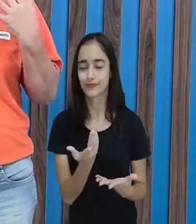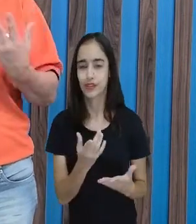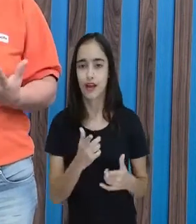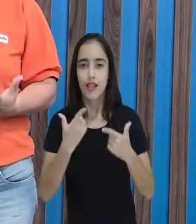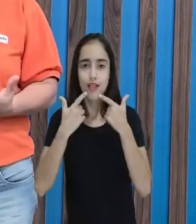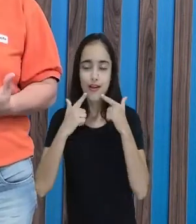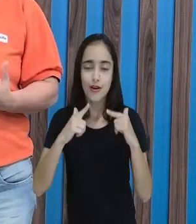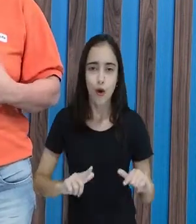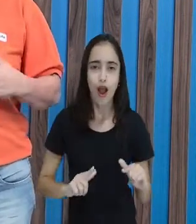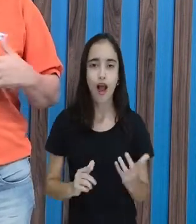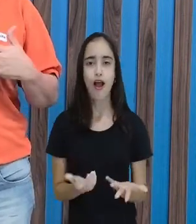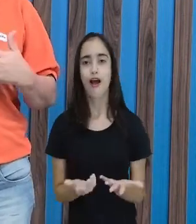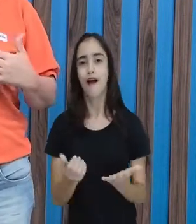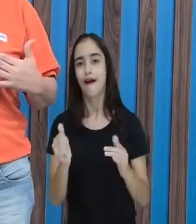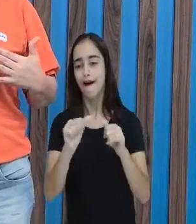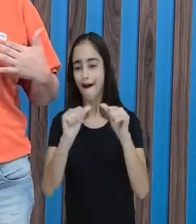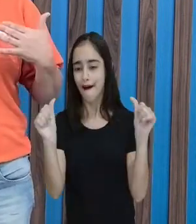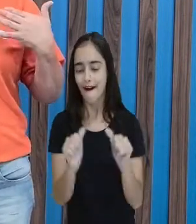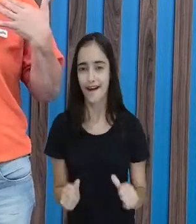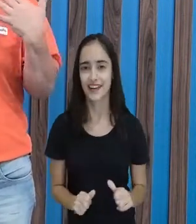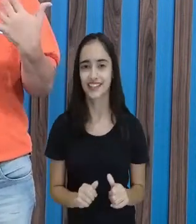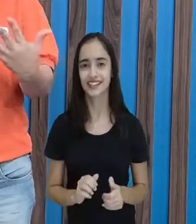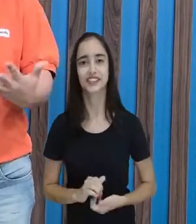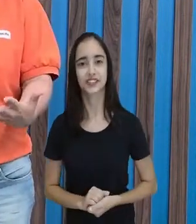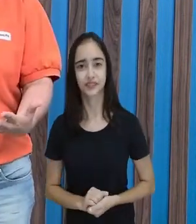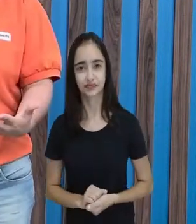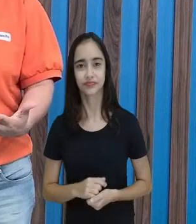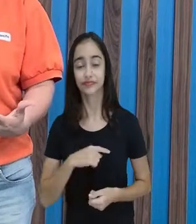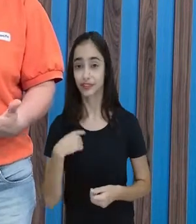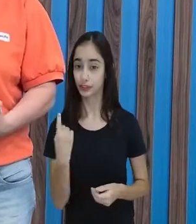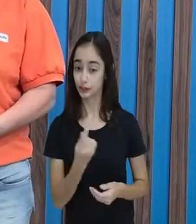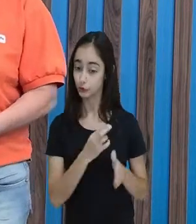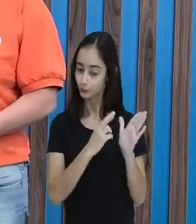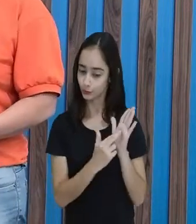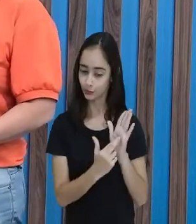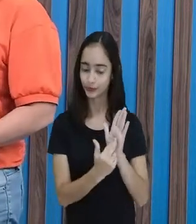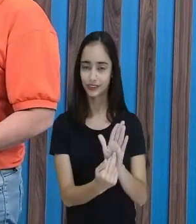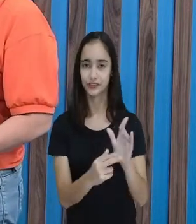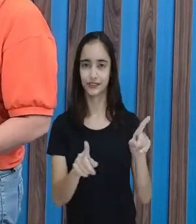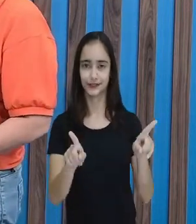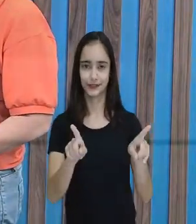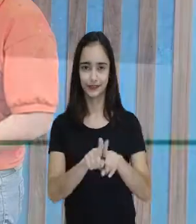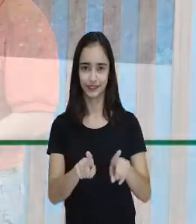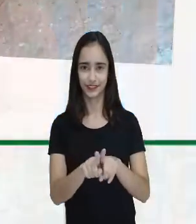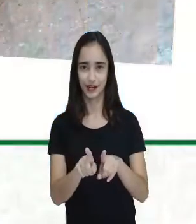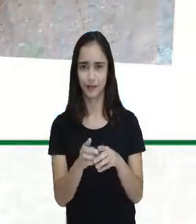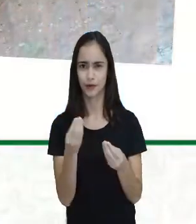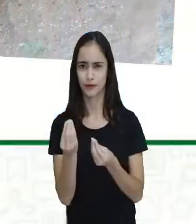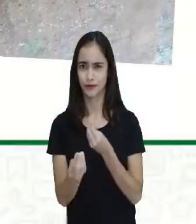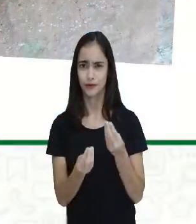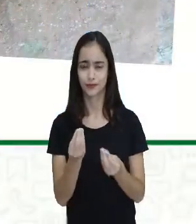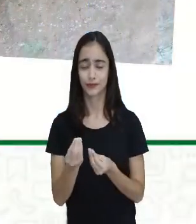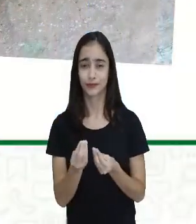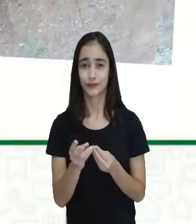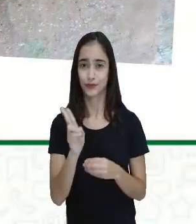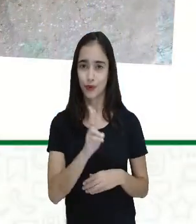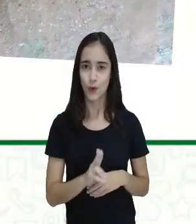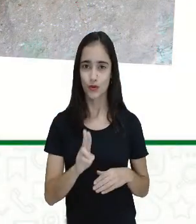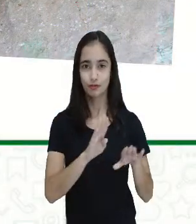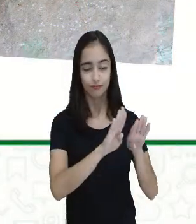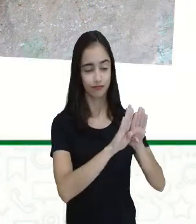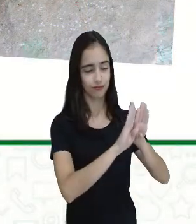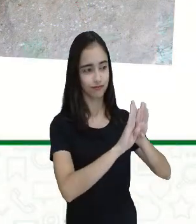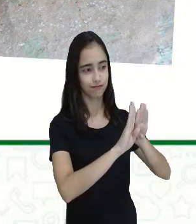produzir arte, e aí a gente se representou também, né, através